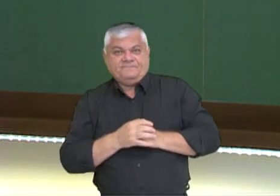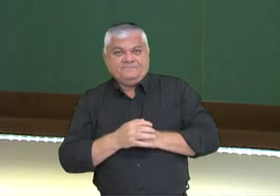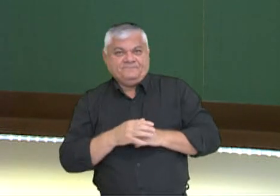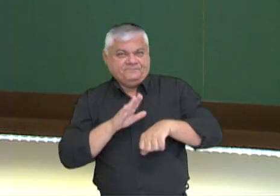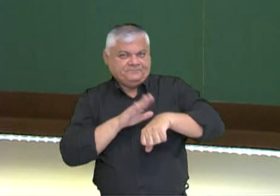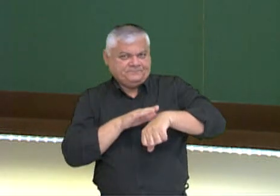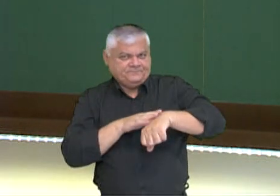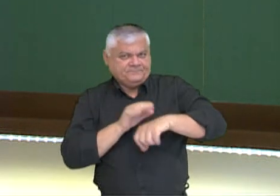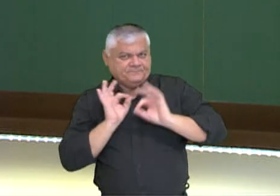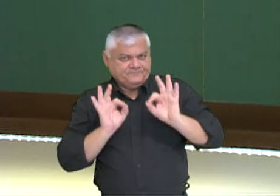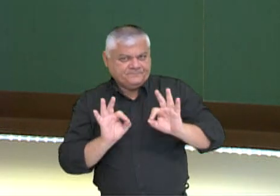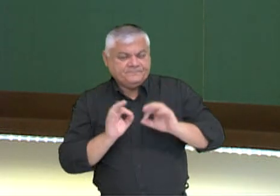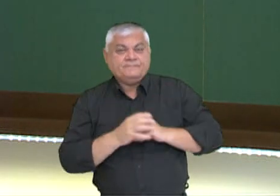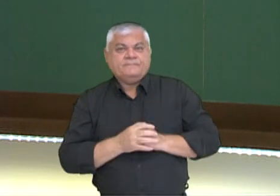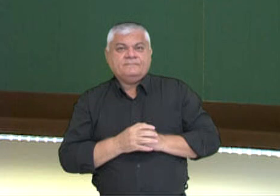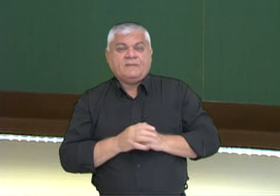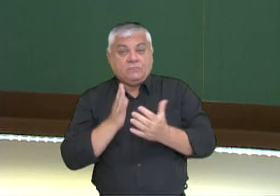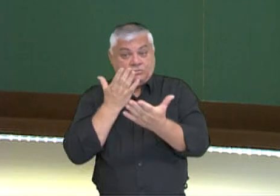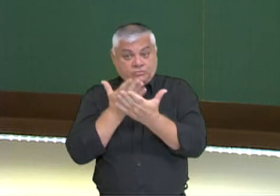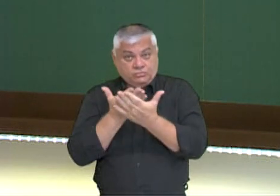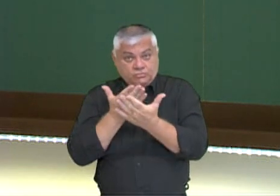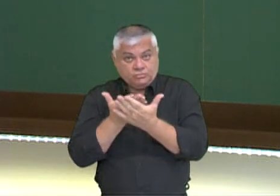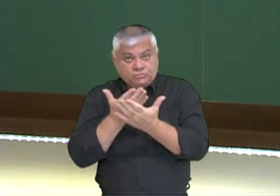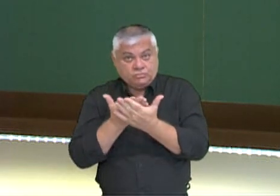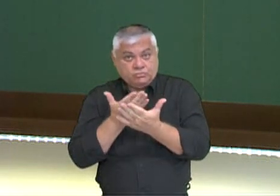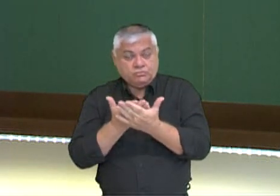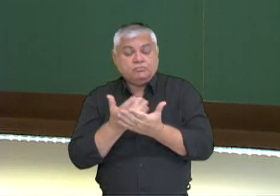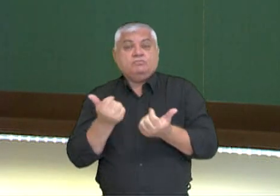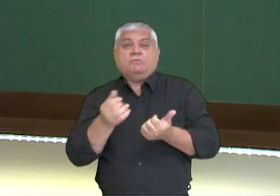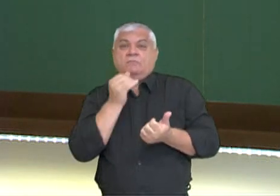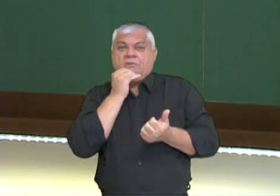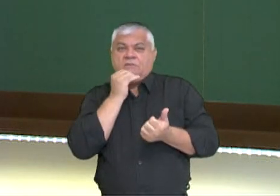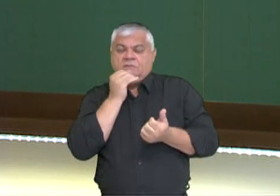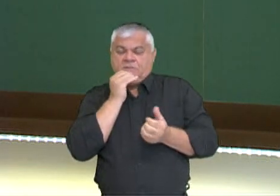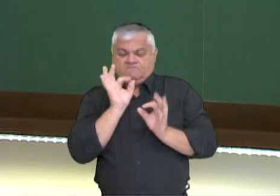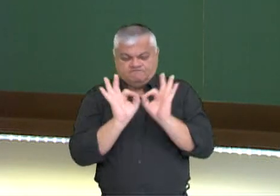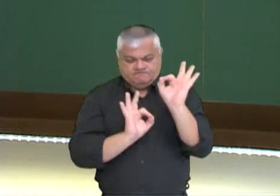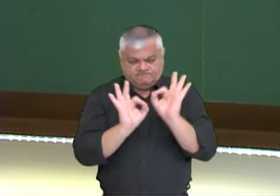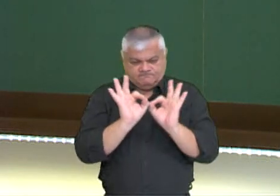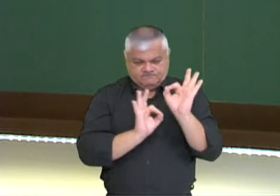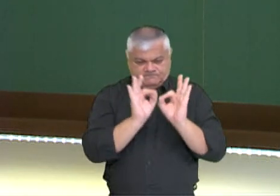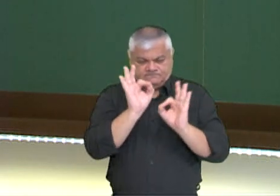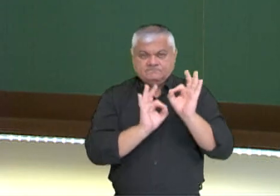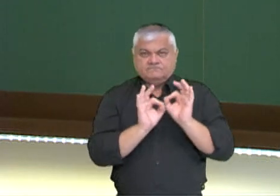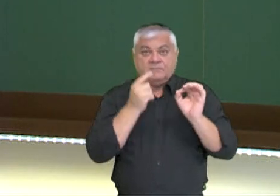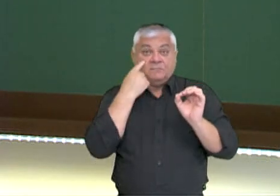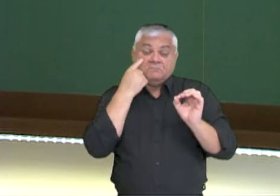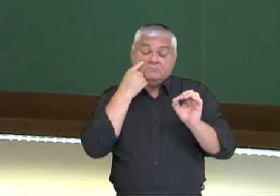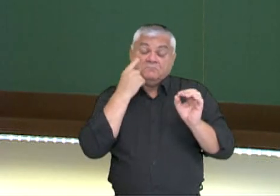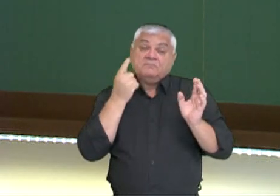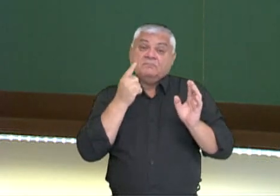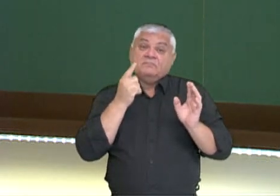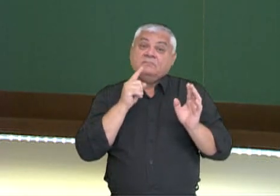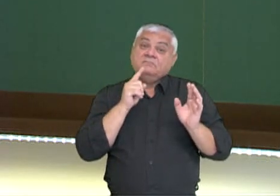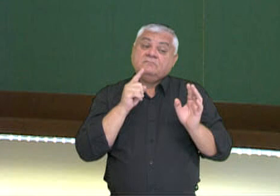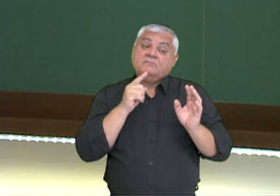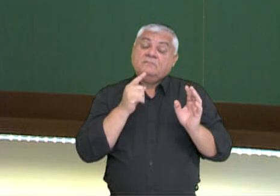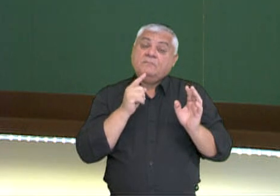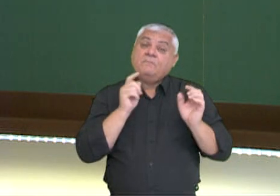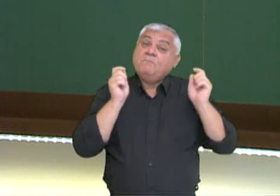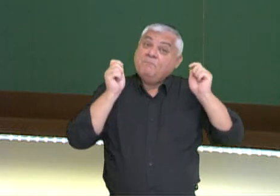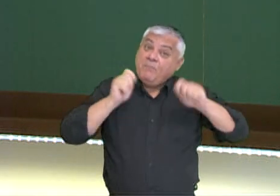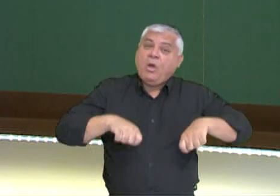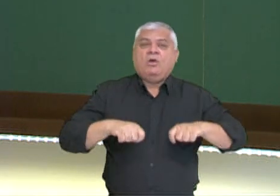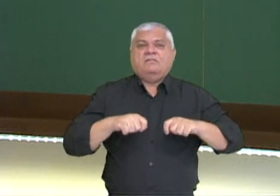Esses estudos meteorológicos, e aí monta-se então uma previsão, uma ideia do que